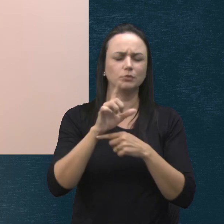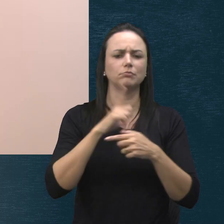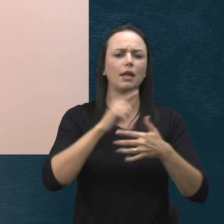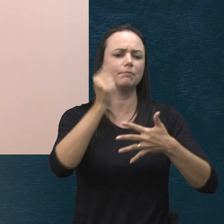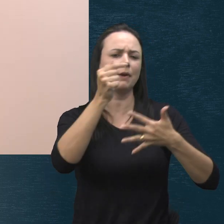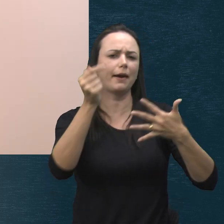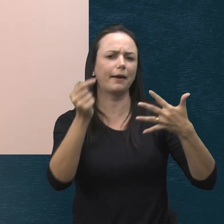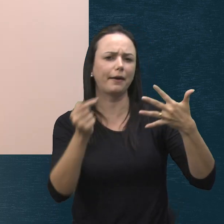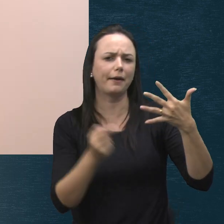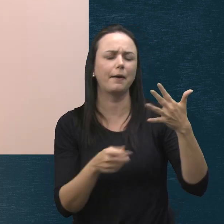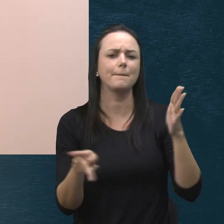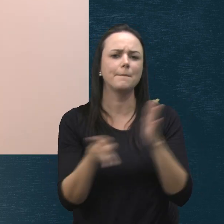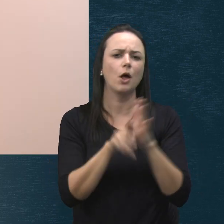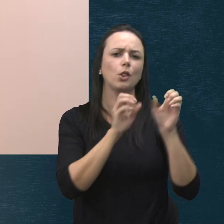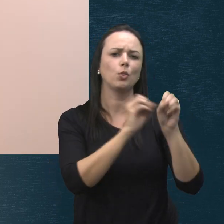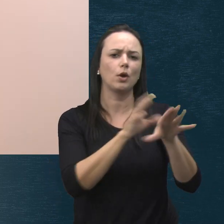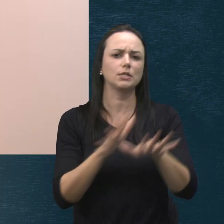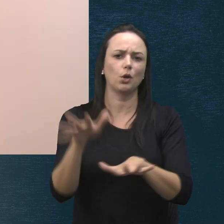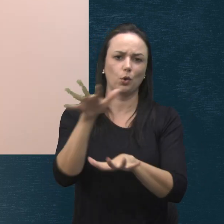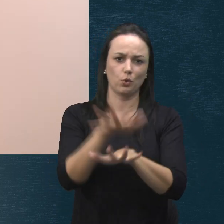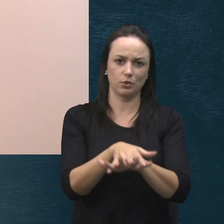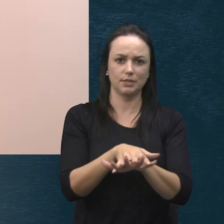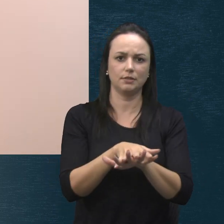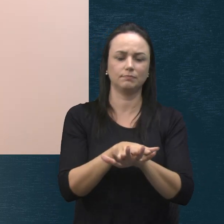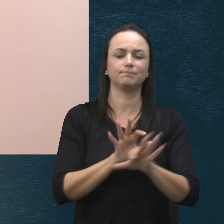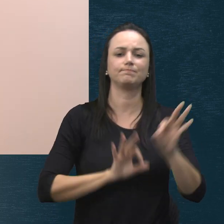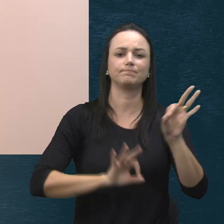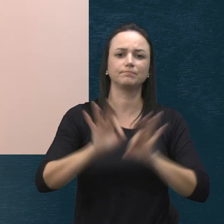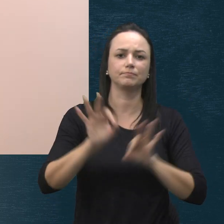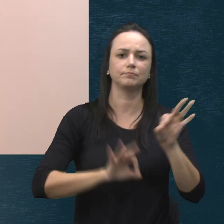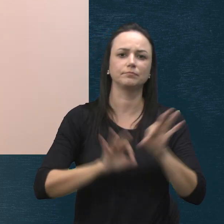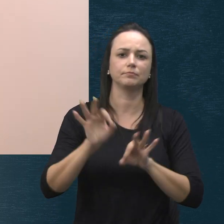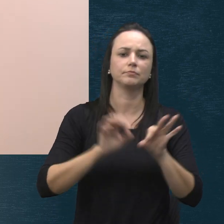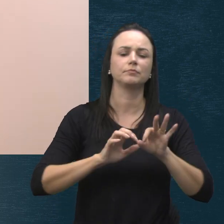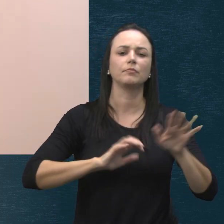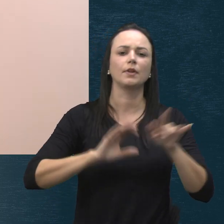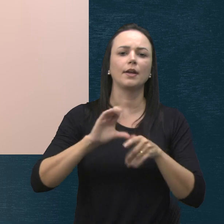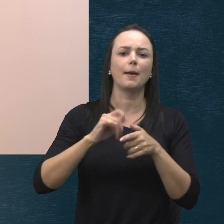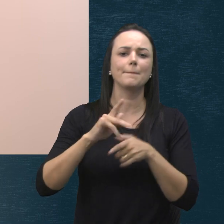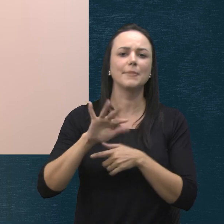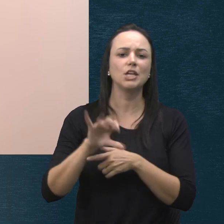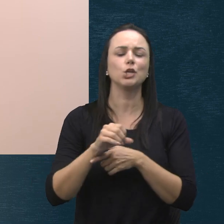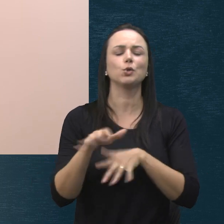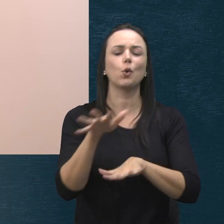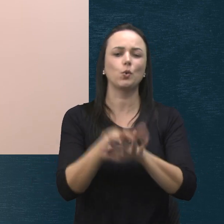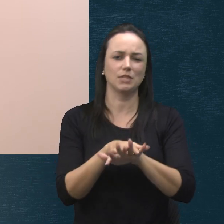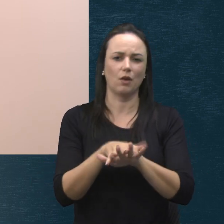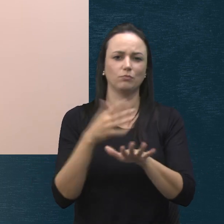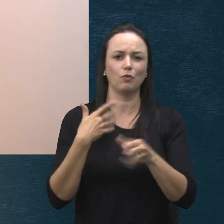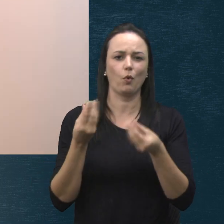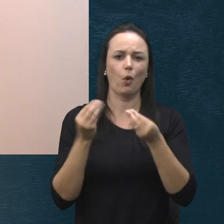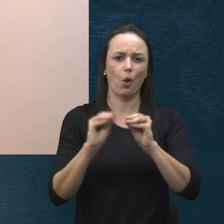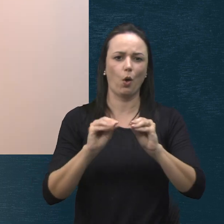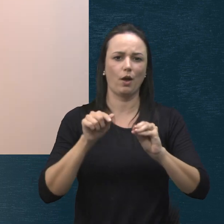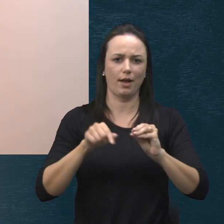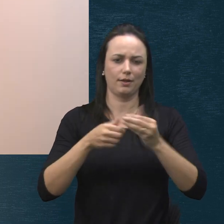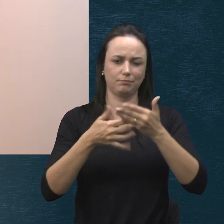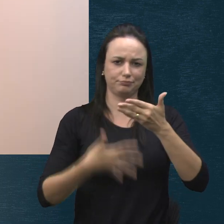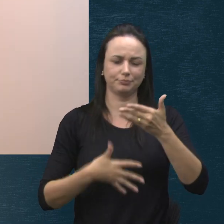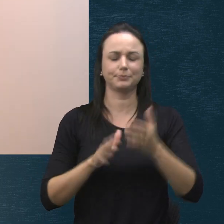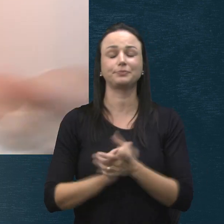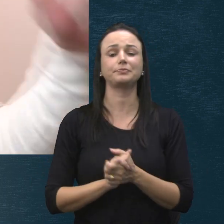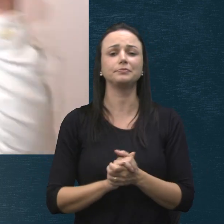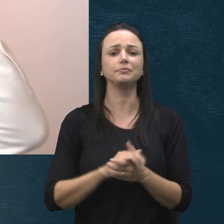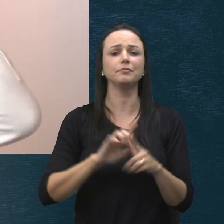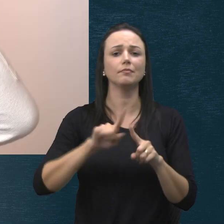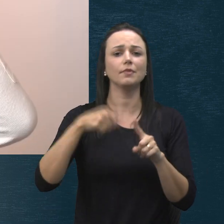para a educação inclusiva, tá? Eu sempre falo que foi elaborado pelo Movimento Capricho da Inclusão, vou deixar aqui nos comentários. E aí a gente fez lá, e aí